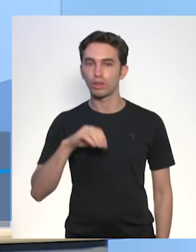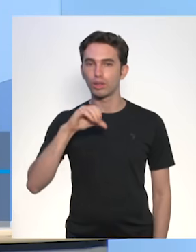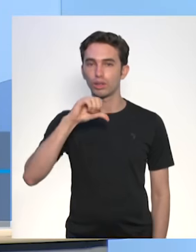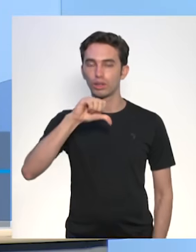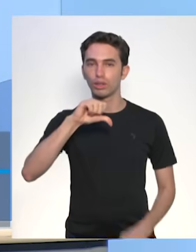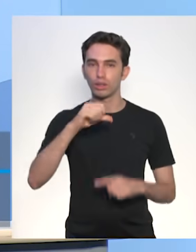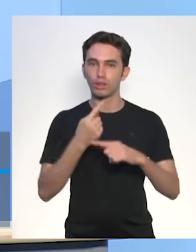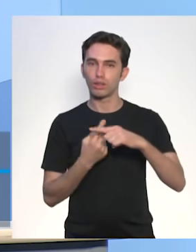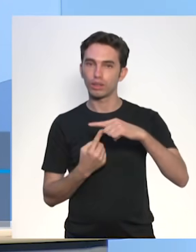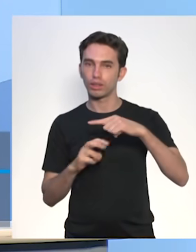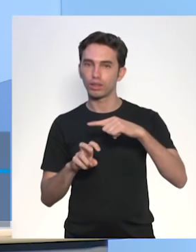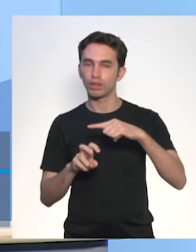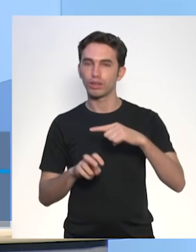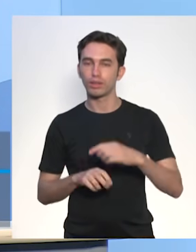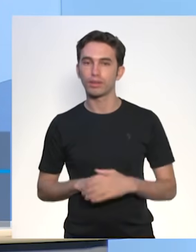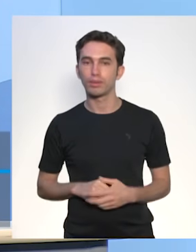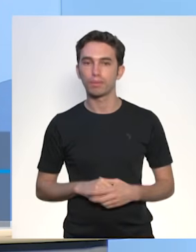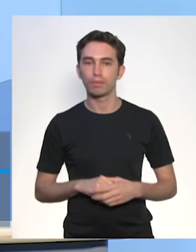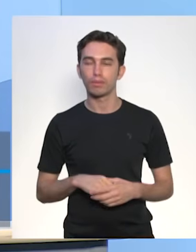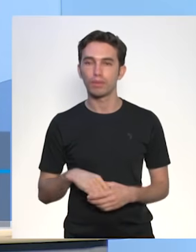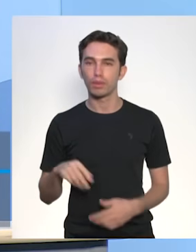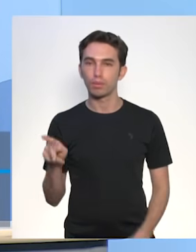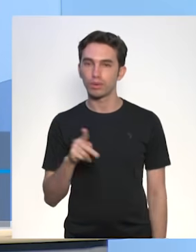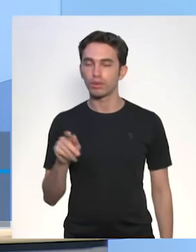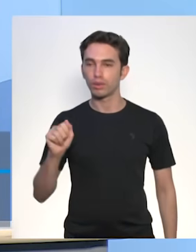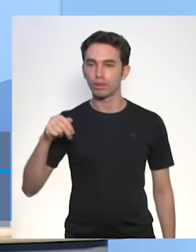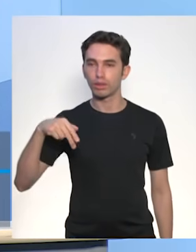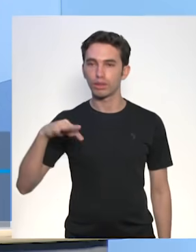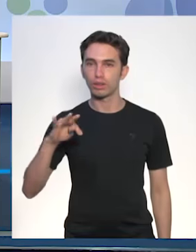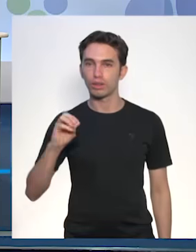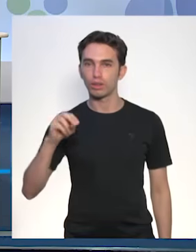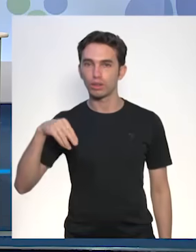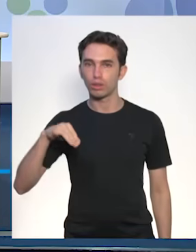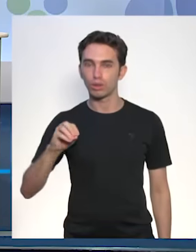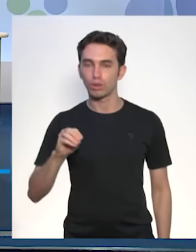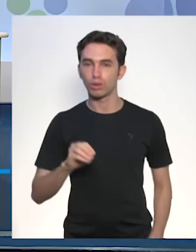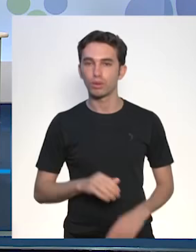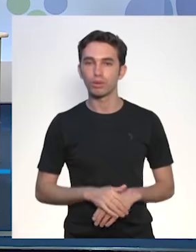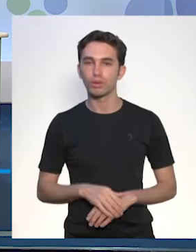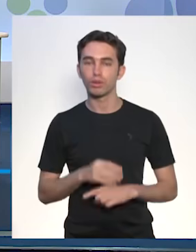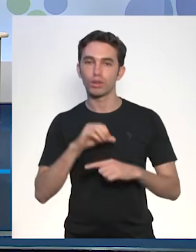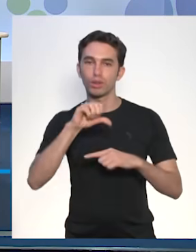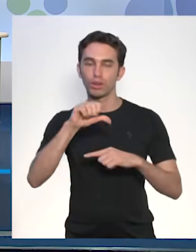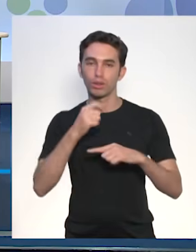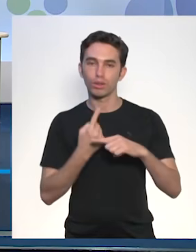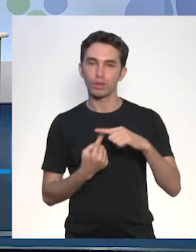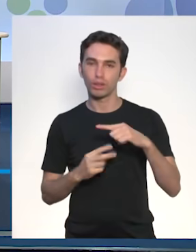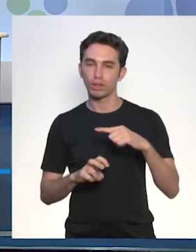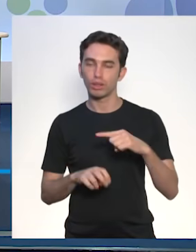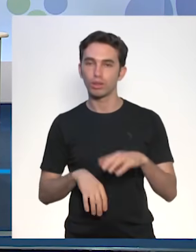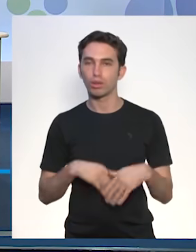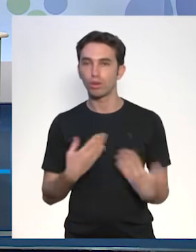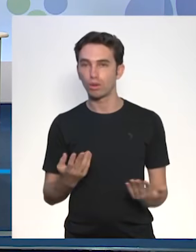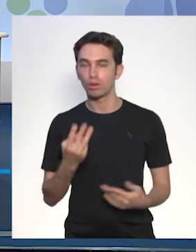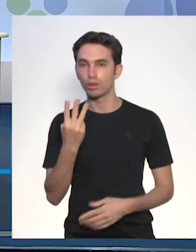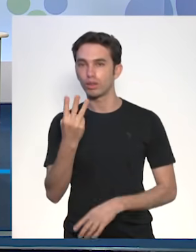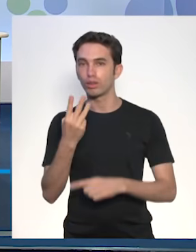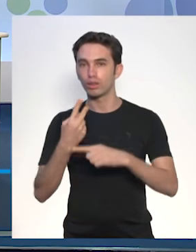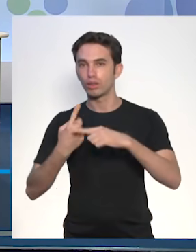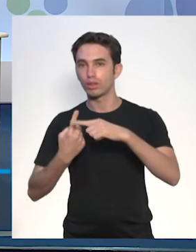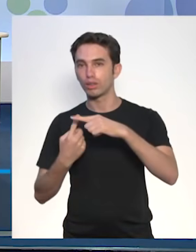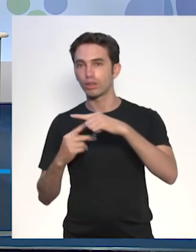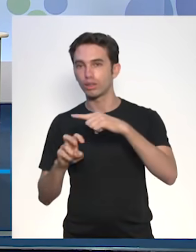avos, tá ok? Professor Antônio, seu xará aí, olha né? Olha que beleza. 9,15 avos ou 3 quintos, já que as